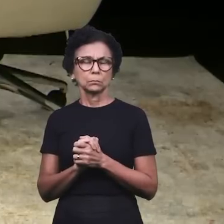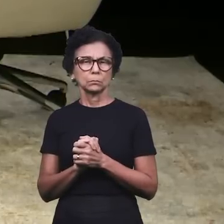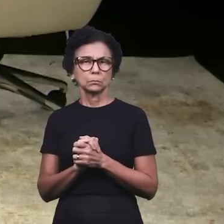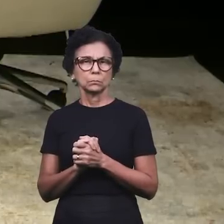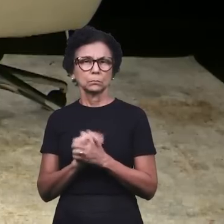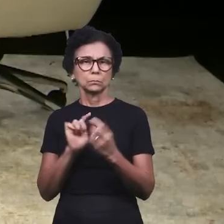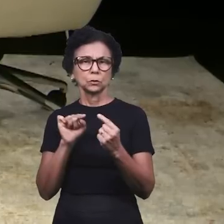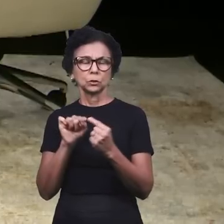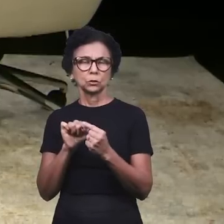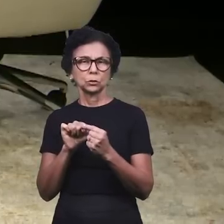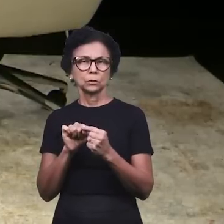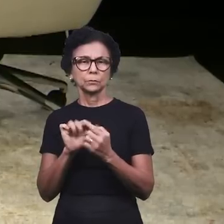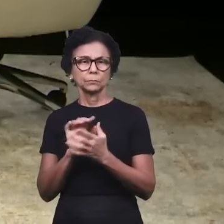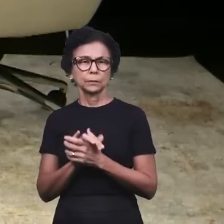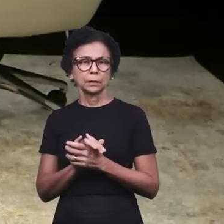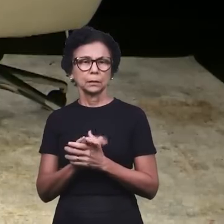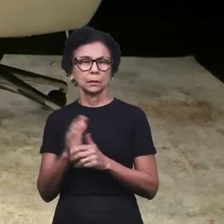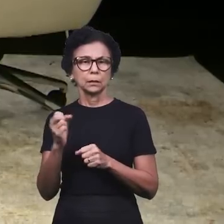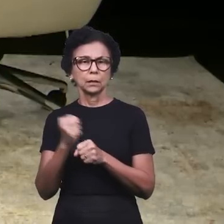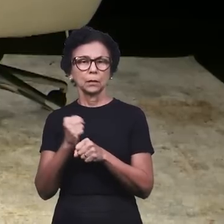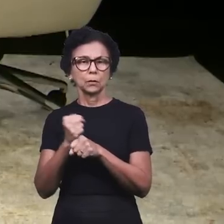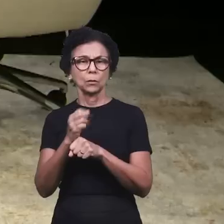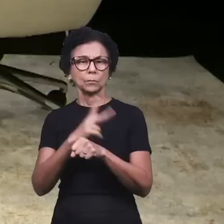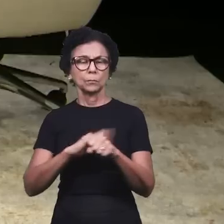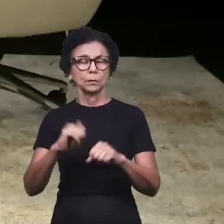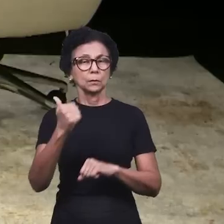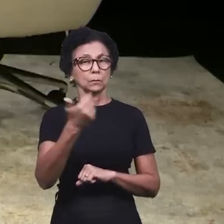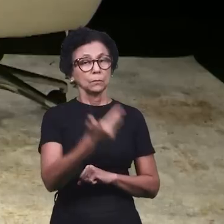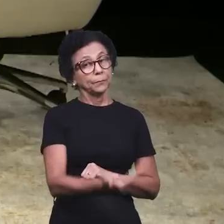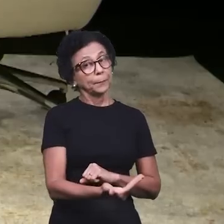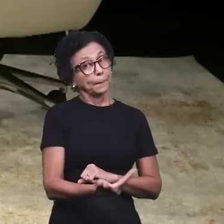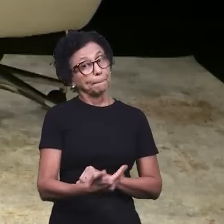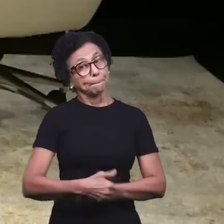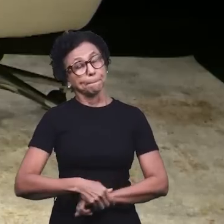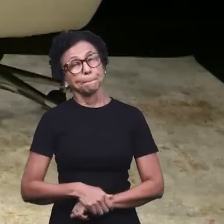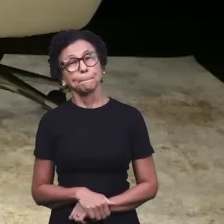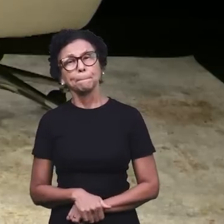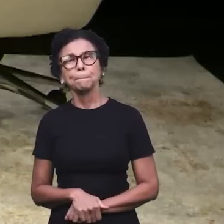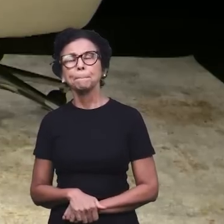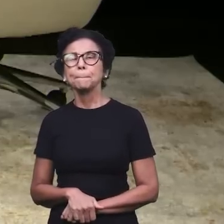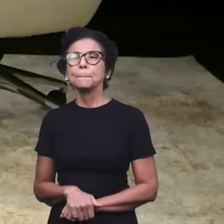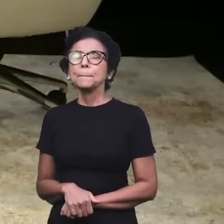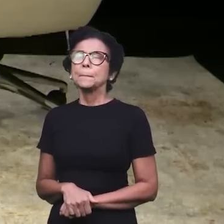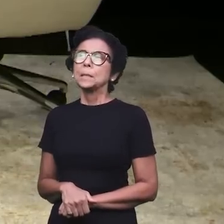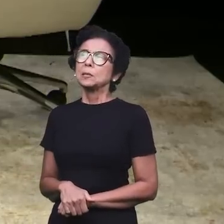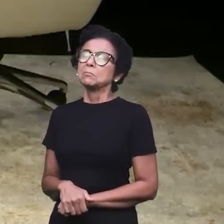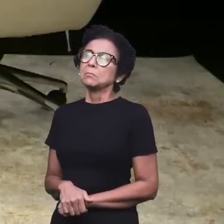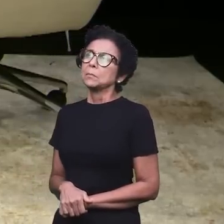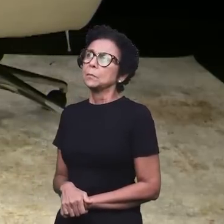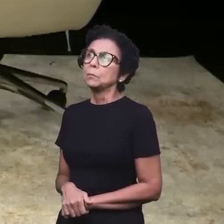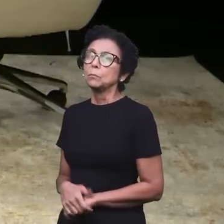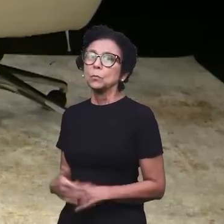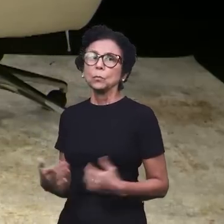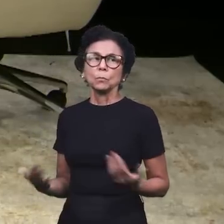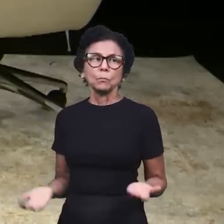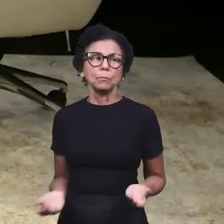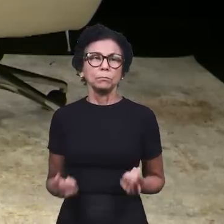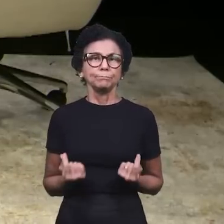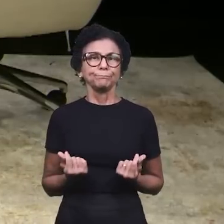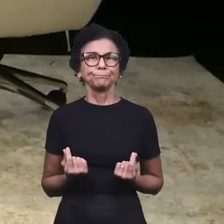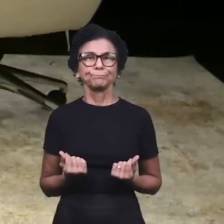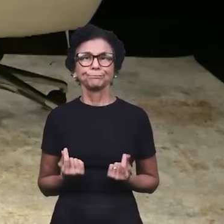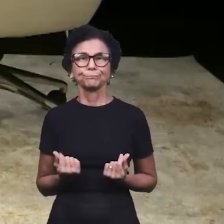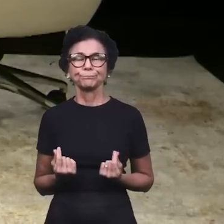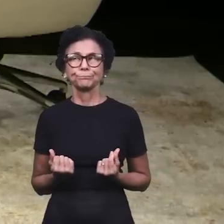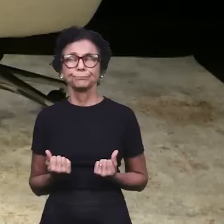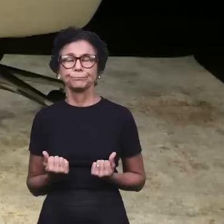O questionamento foi o seguinte: nós não temos recursos, nós tínhamos pobre, igreja pobre, no início,